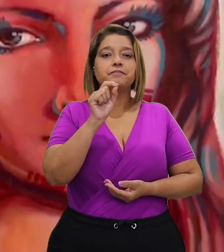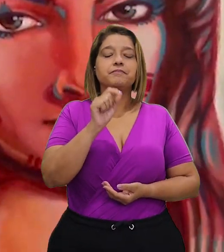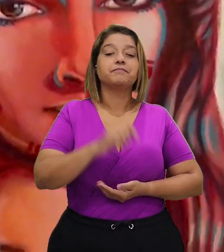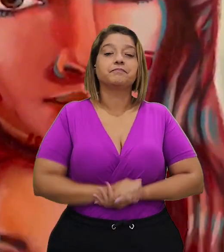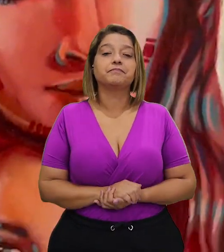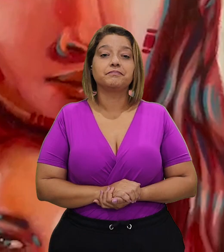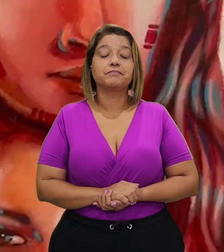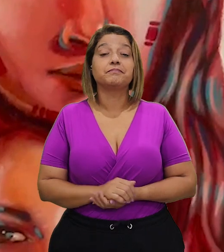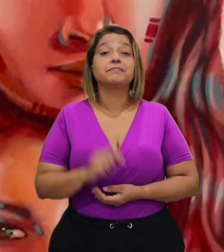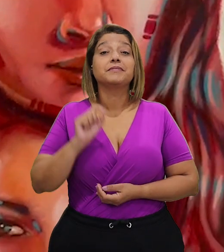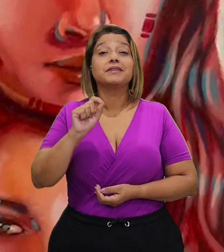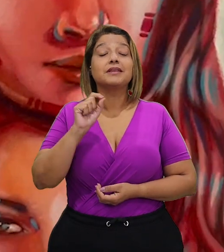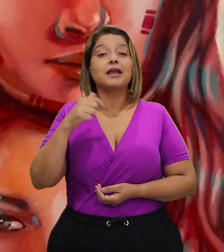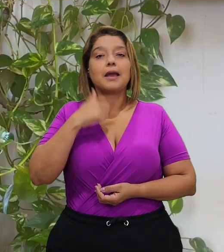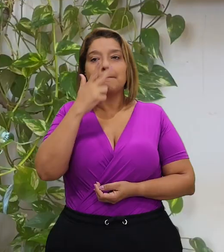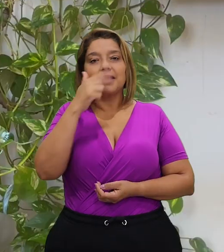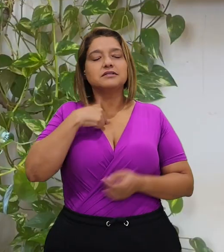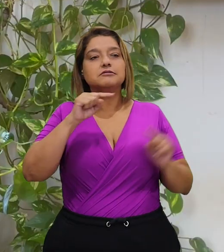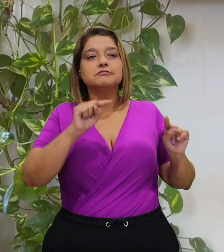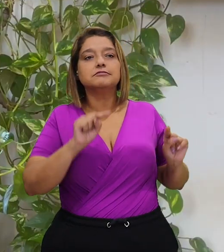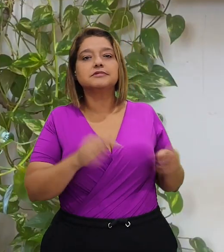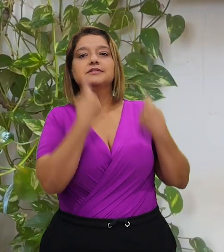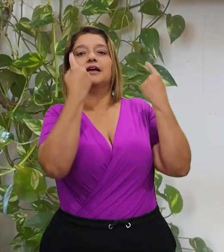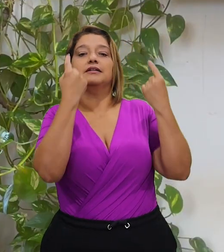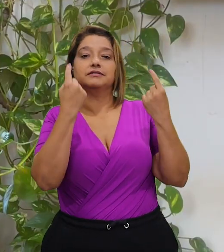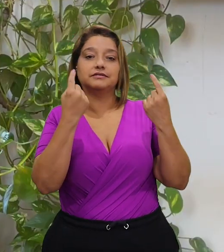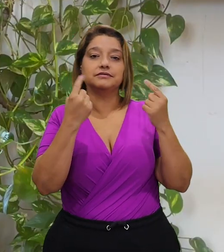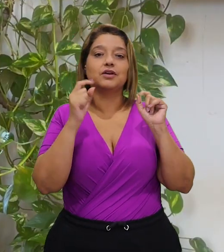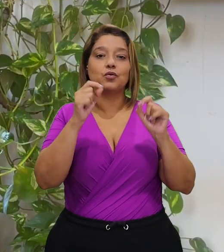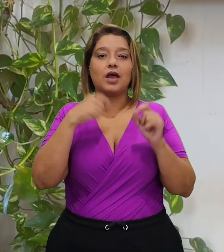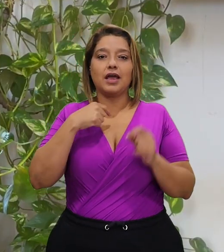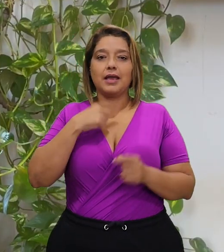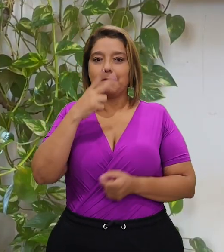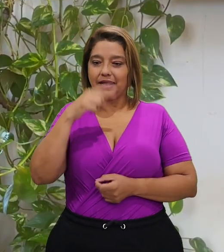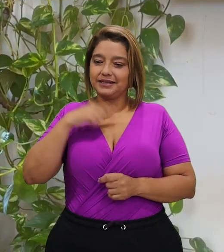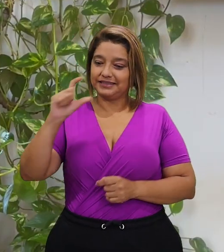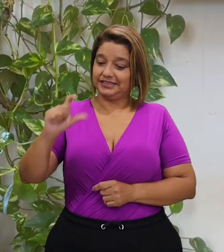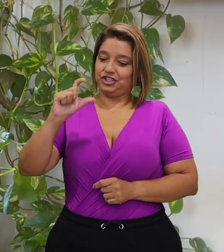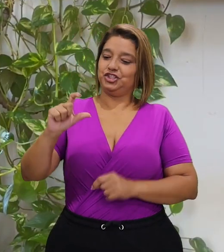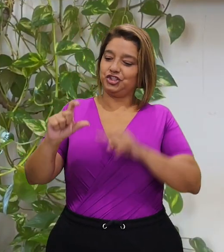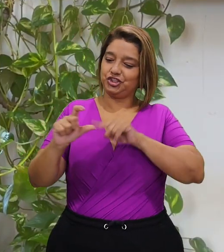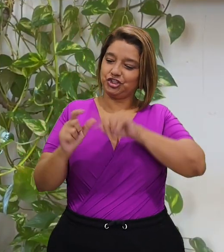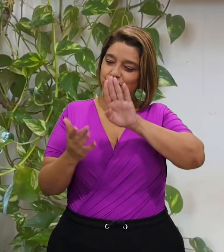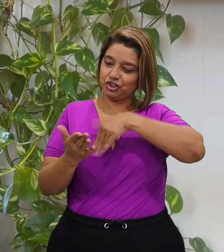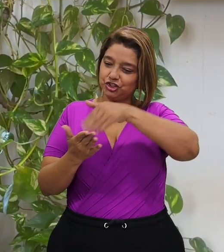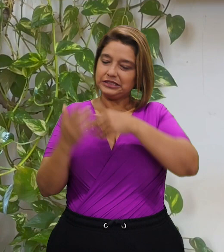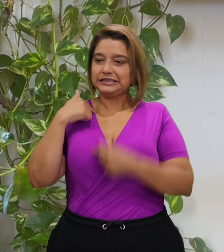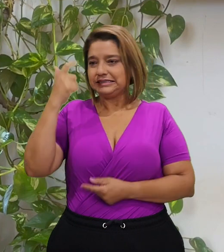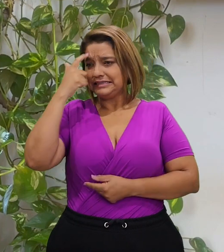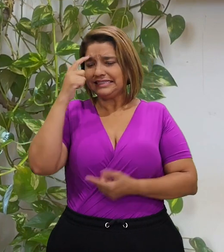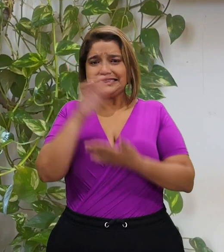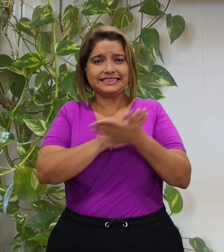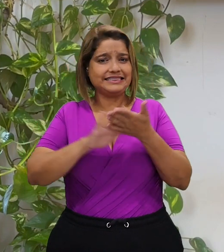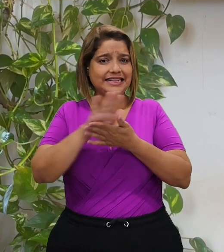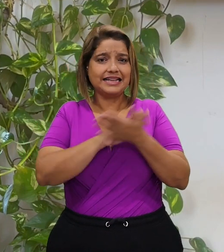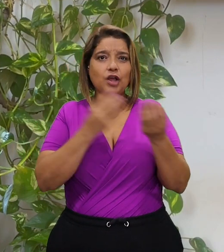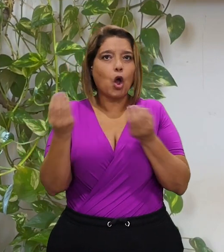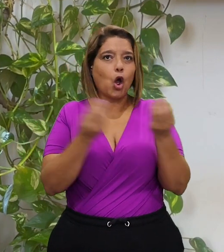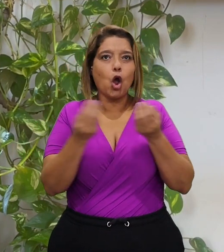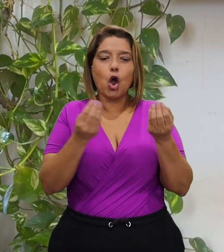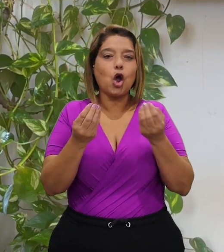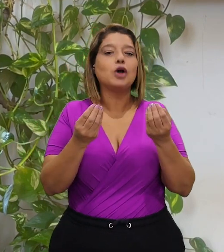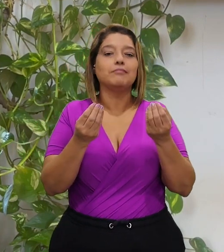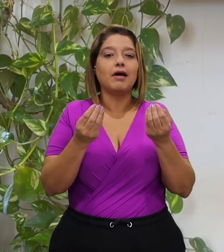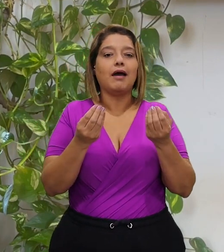aí a coisa vai acontecendo. Então, querendo saber aqui se eu tenho uma que eu não venderia. Tenho. E é